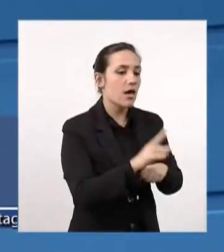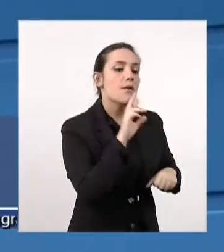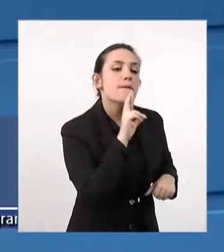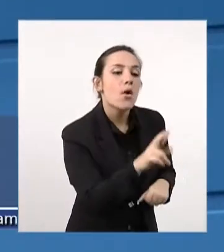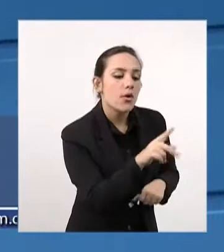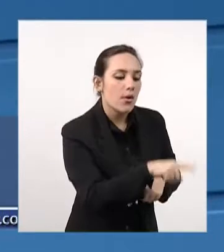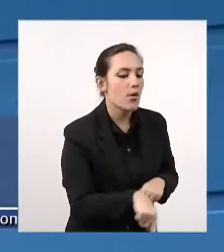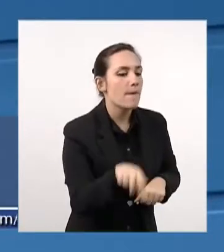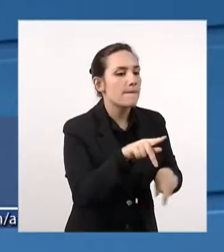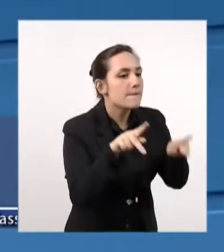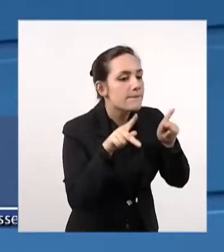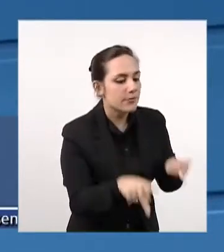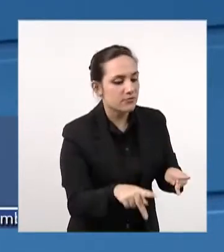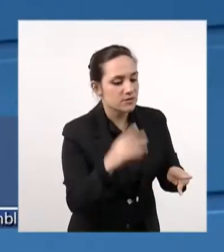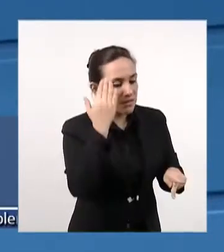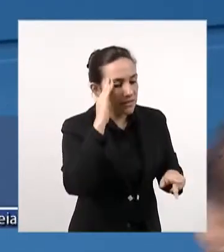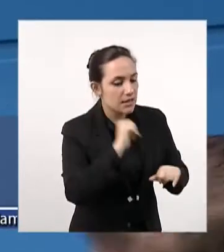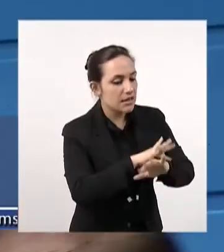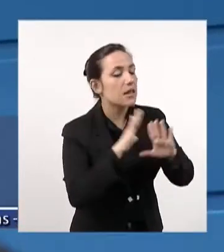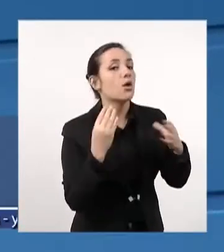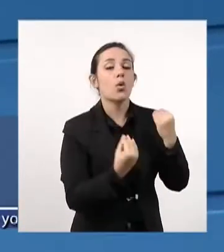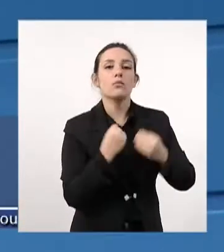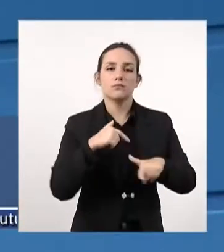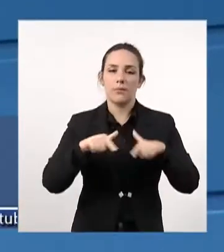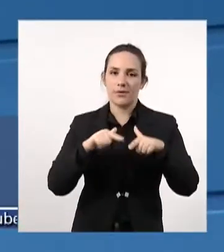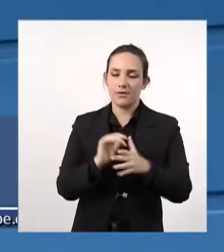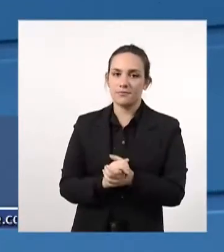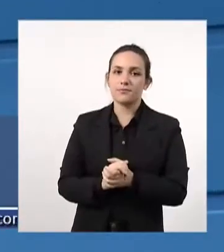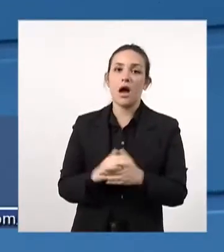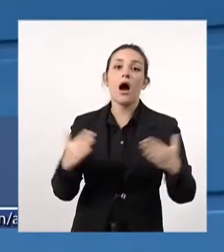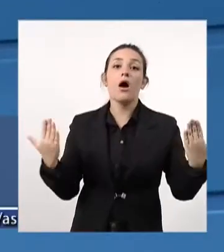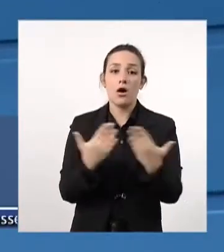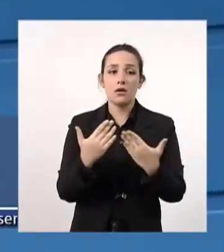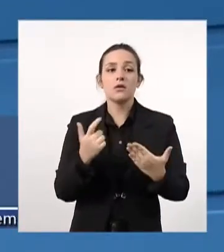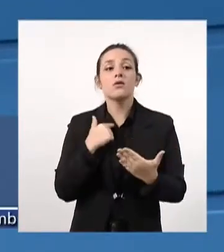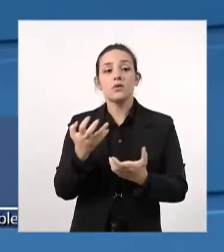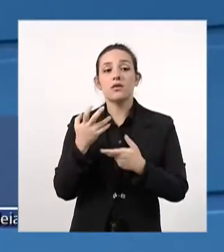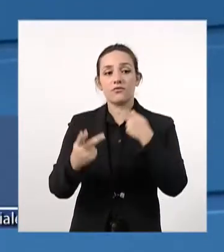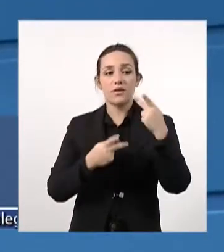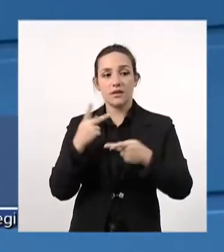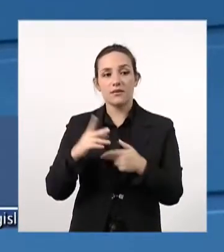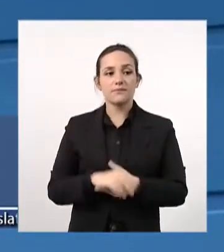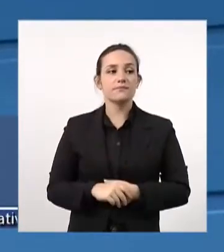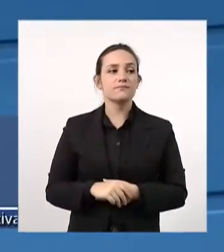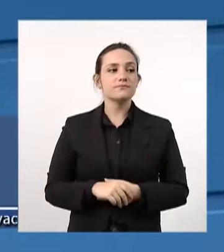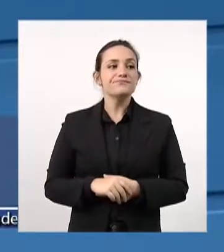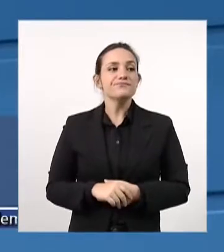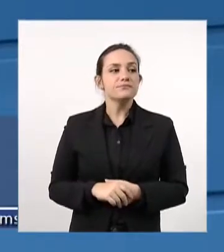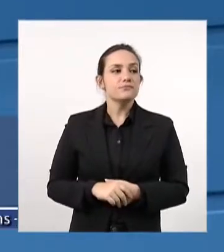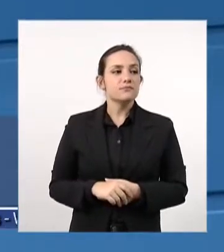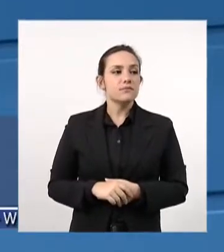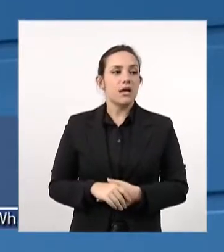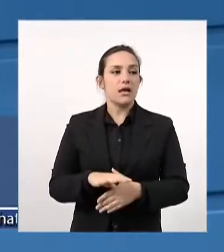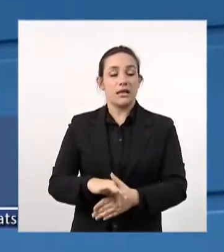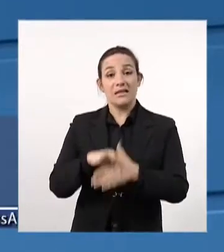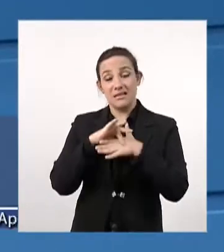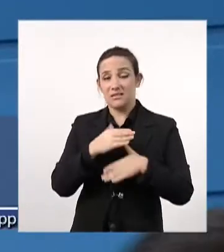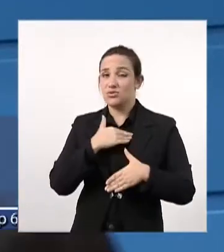população do nosso trabalho. E eu digo que a liderança do governo